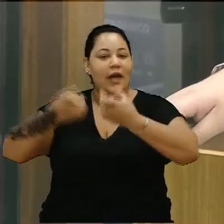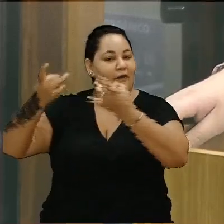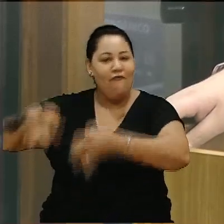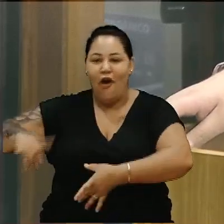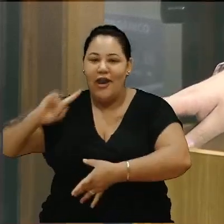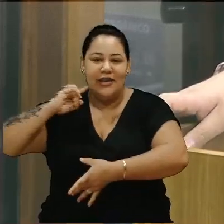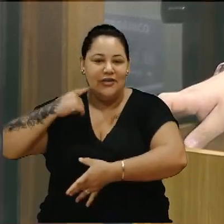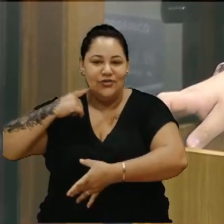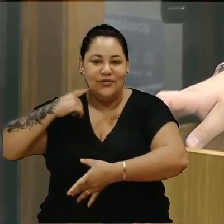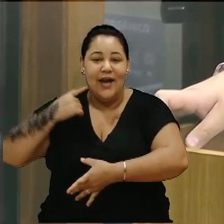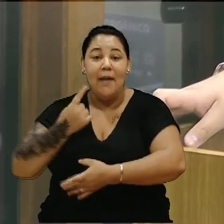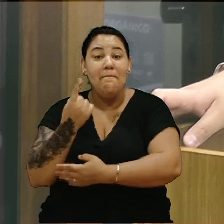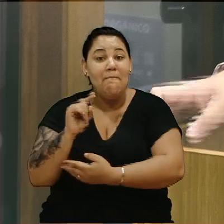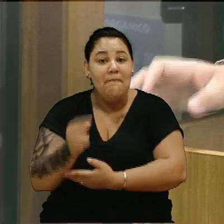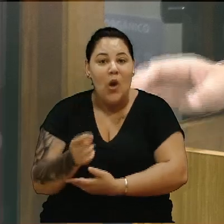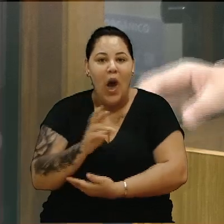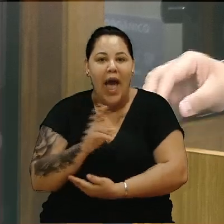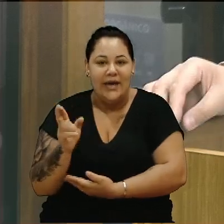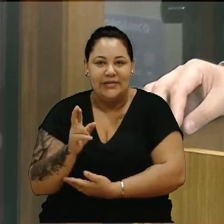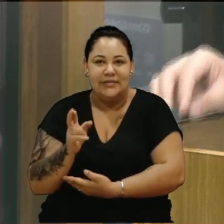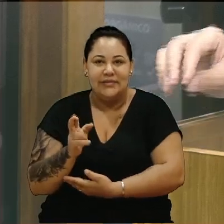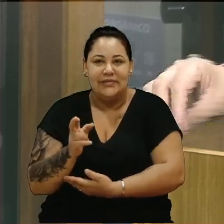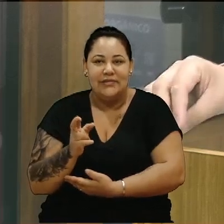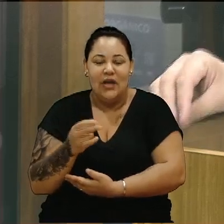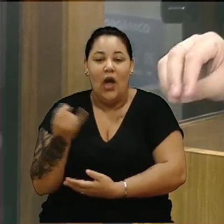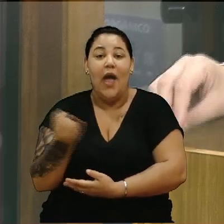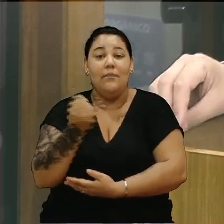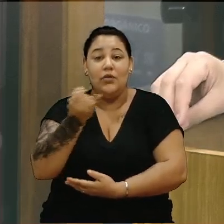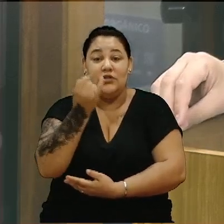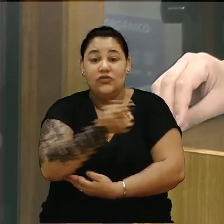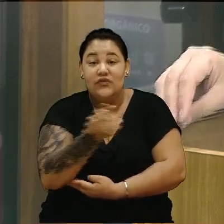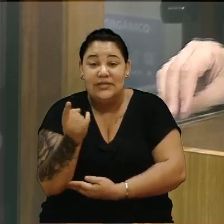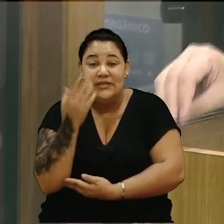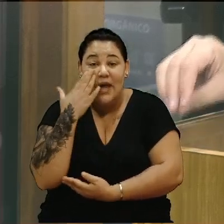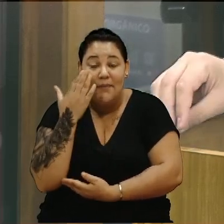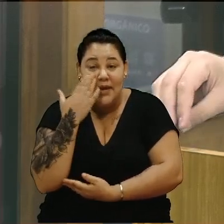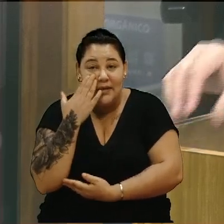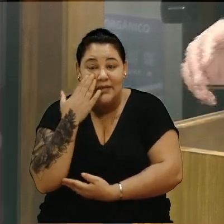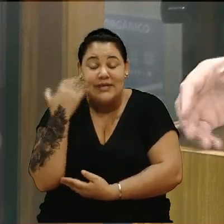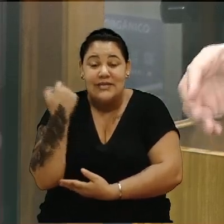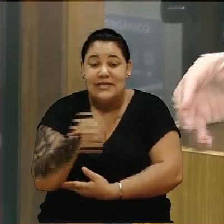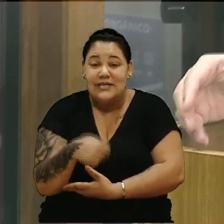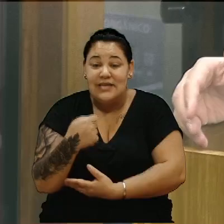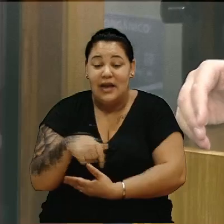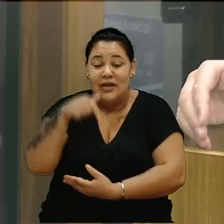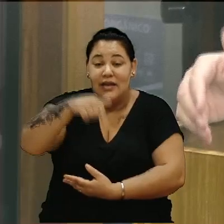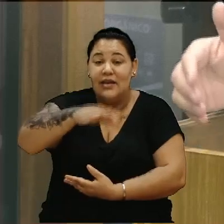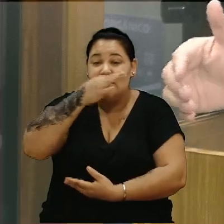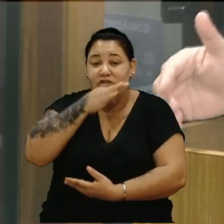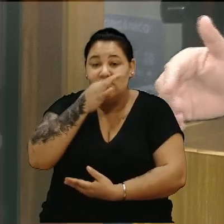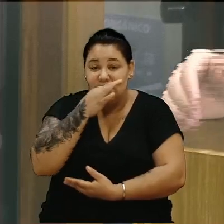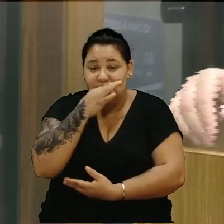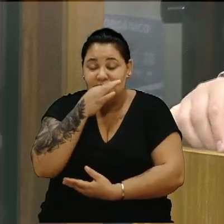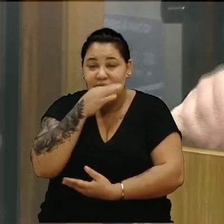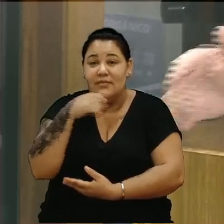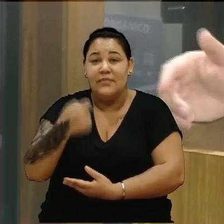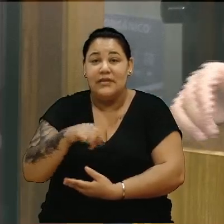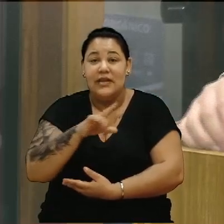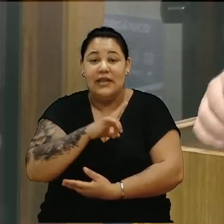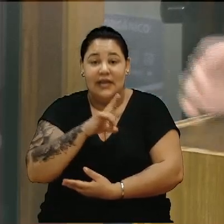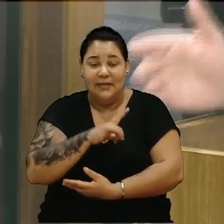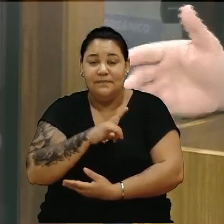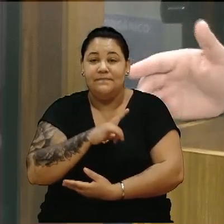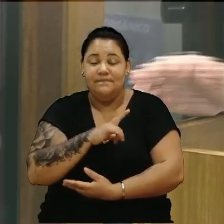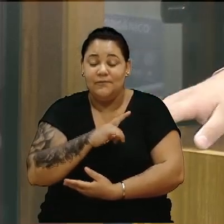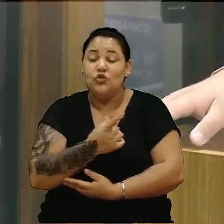custo é de R$1.000. Então, é muito importante nós darmos ênfase à necessidade de Caxias do Sul voltar a ter esse